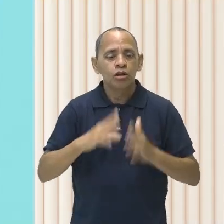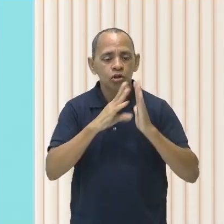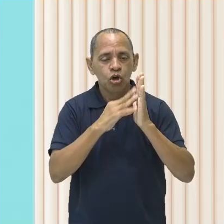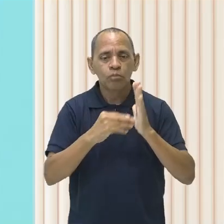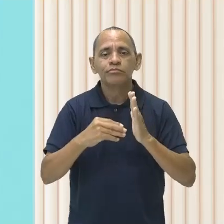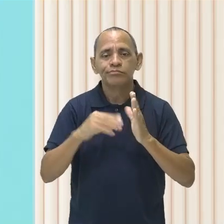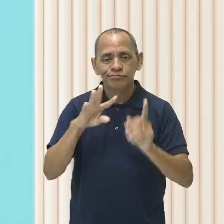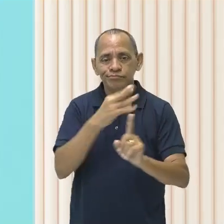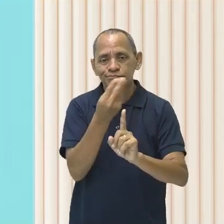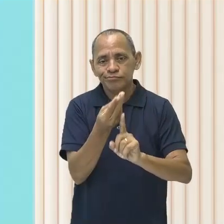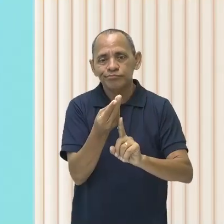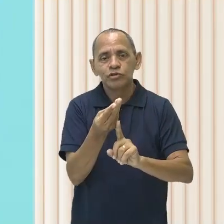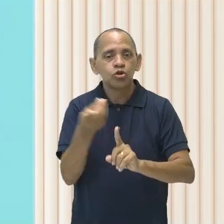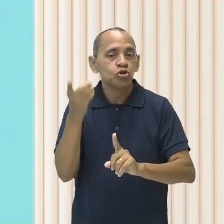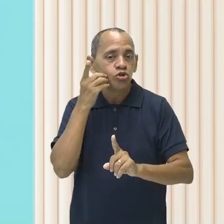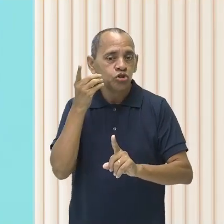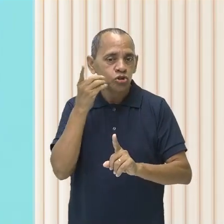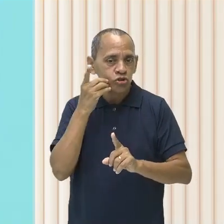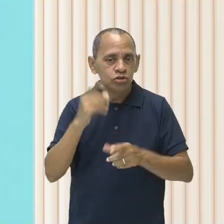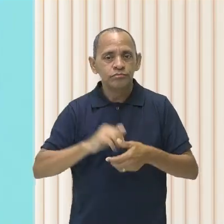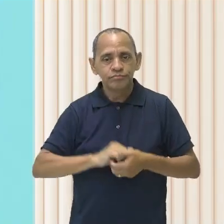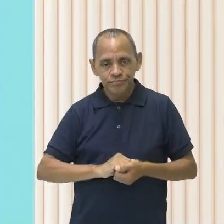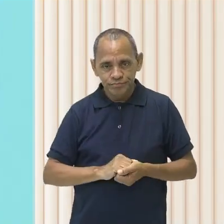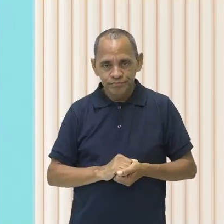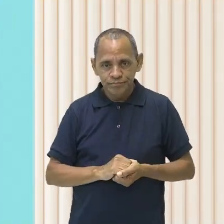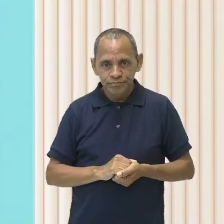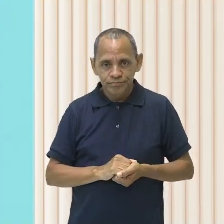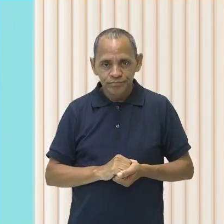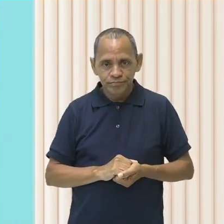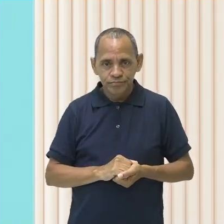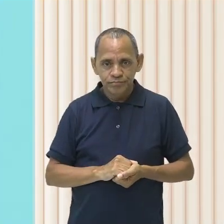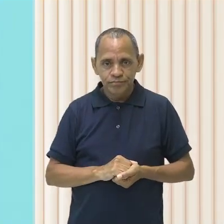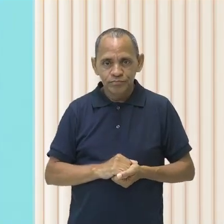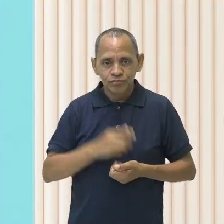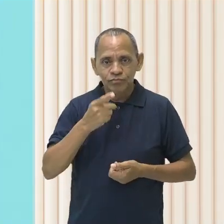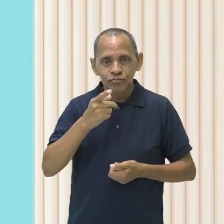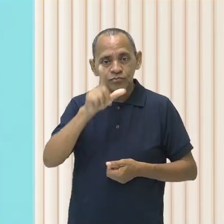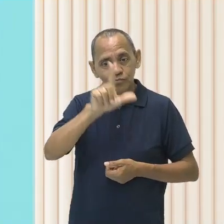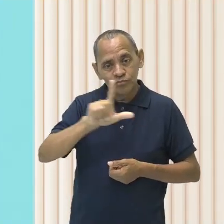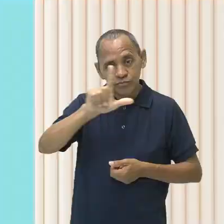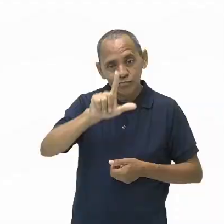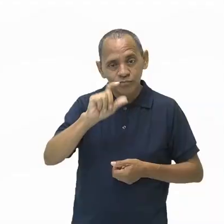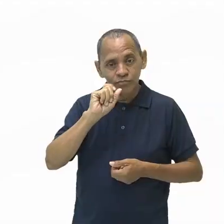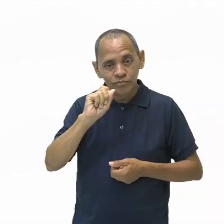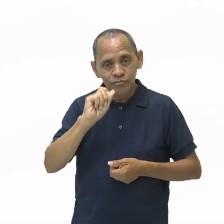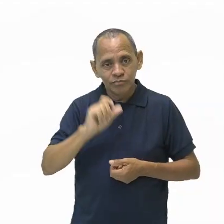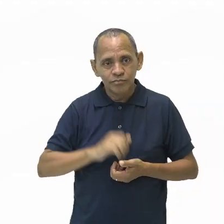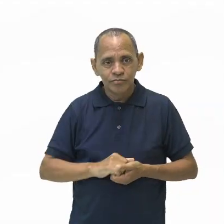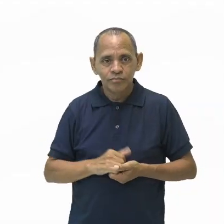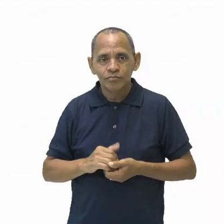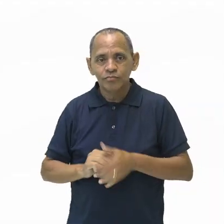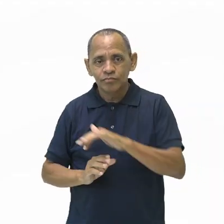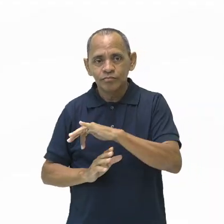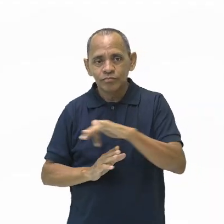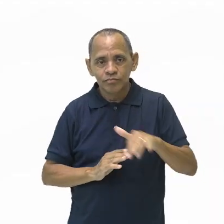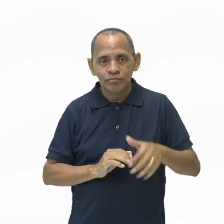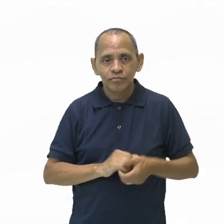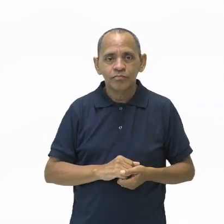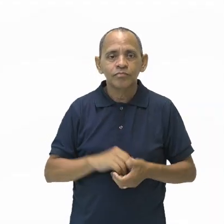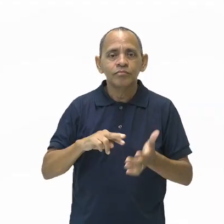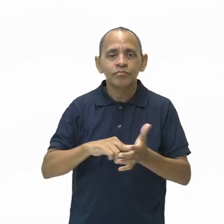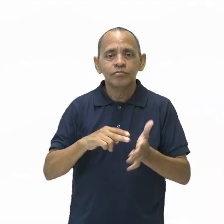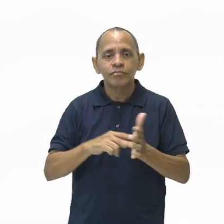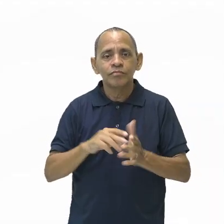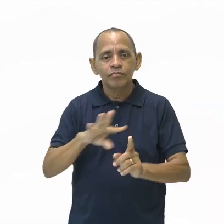vida, o cotidiano, o real, certo? E aí vamos falar de literatura, então, agora. Vejam só. Literatura